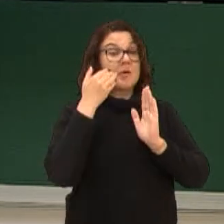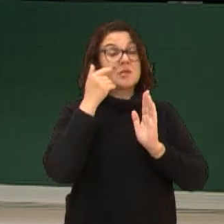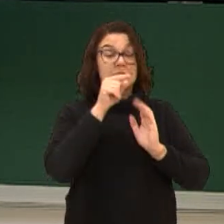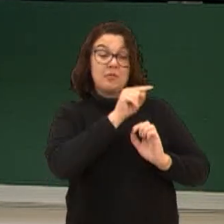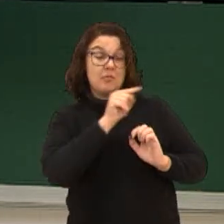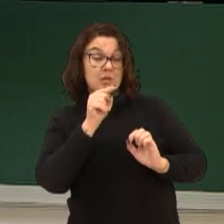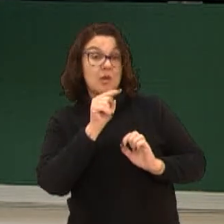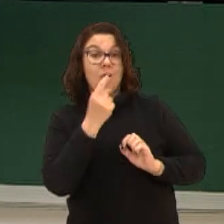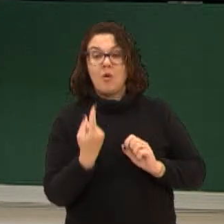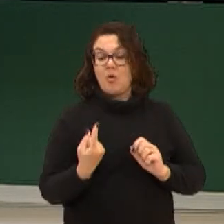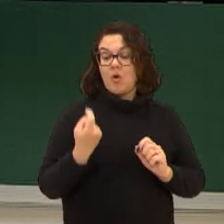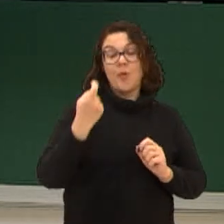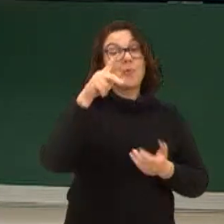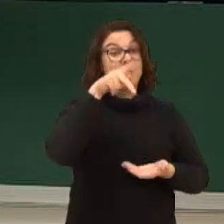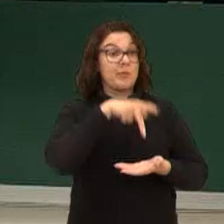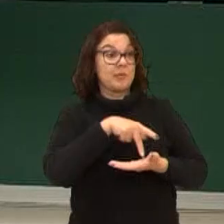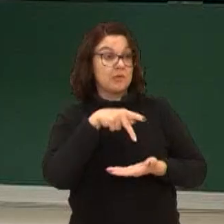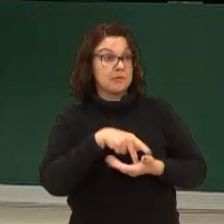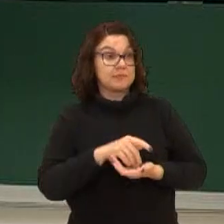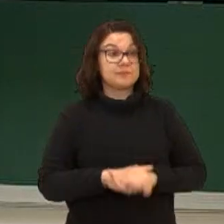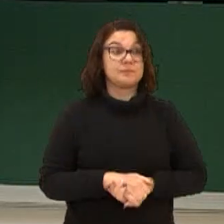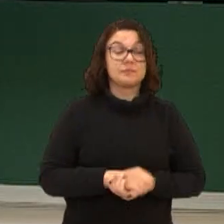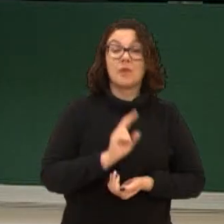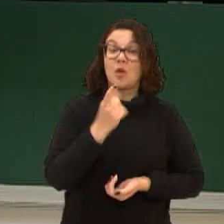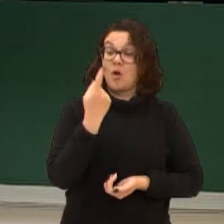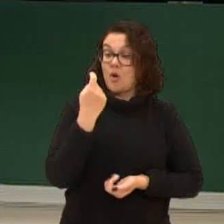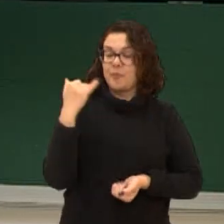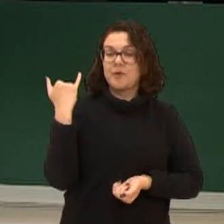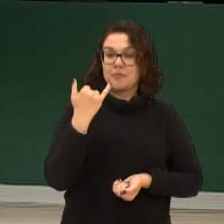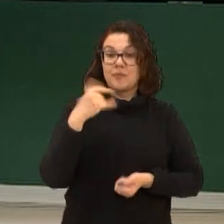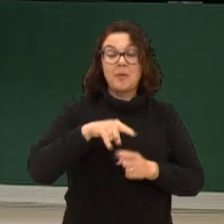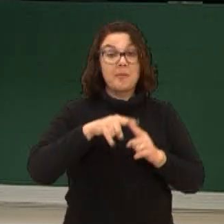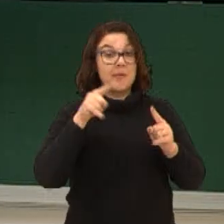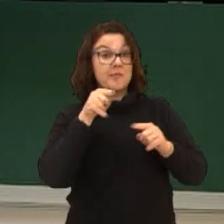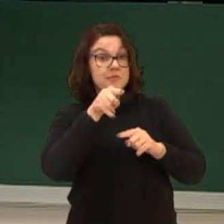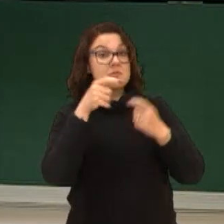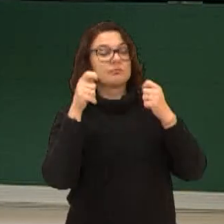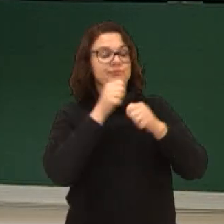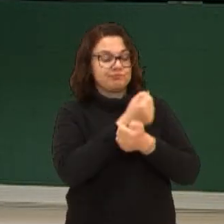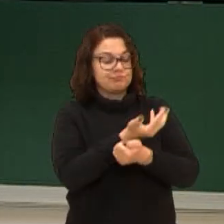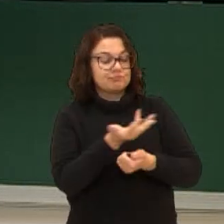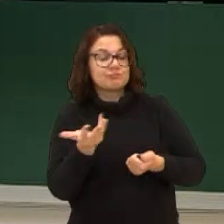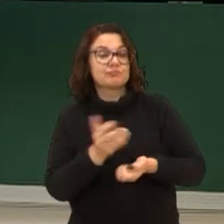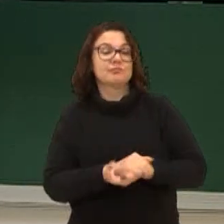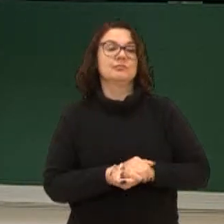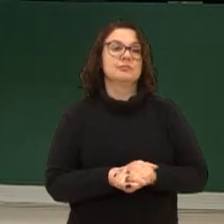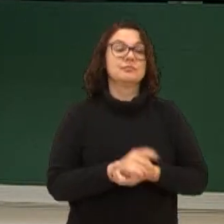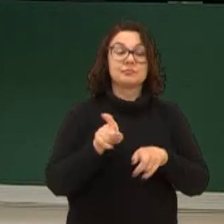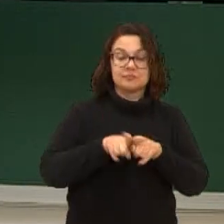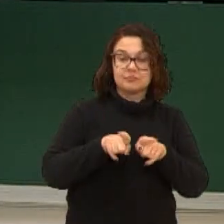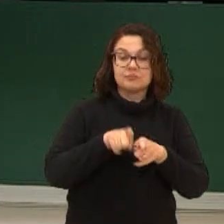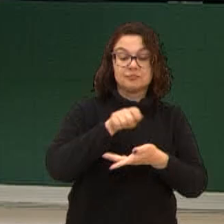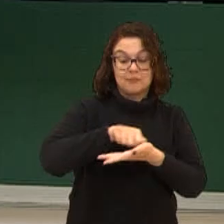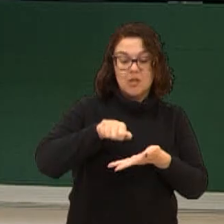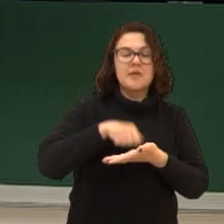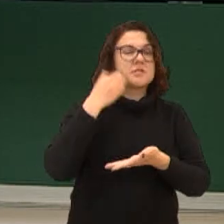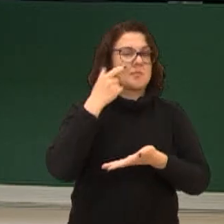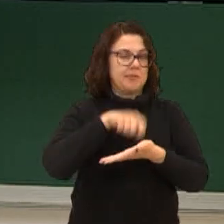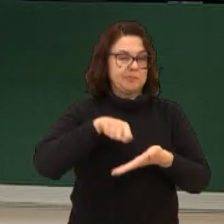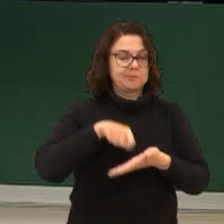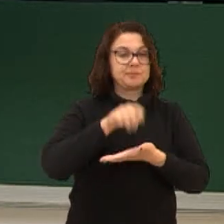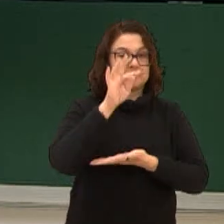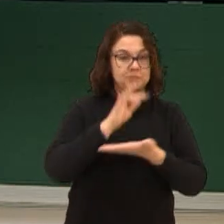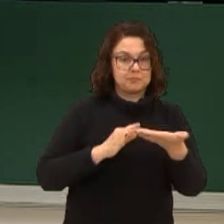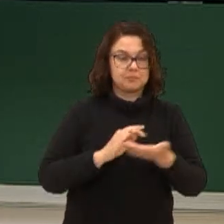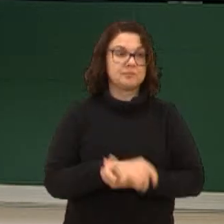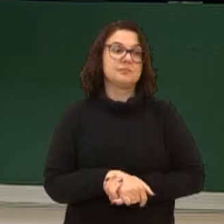não é a única verdade, a única informação, mas que você tem possibilidades e escrever, produzir textos,